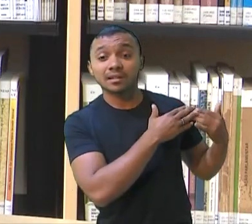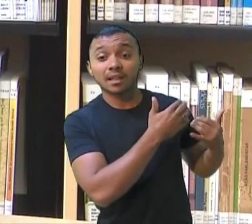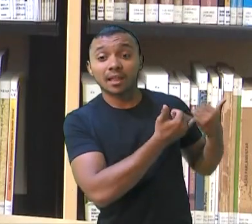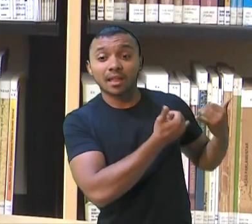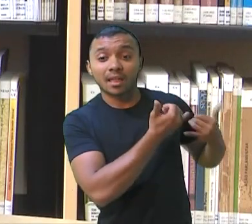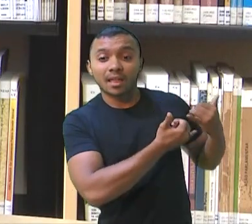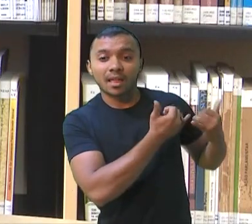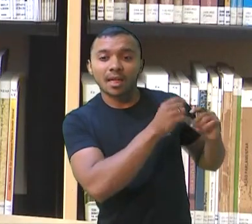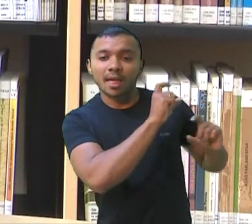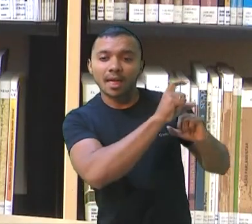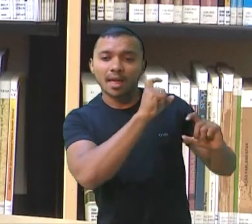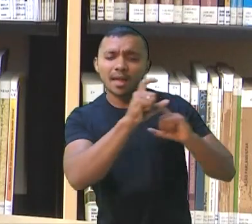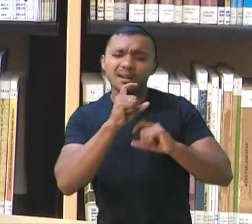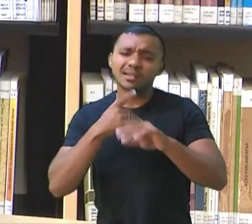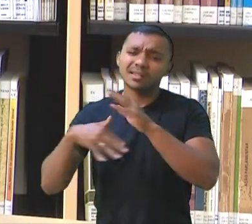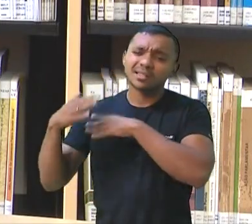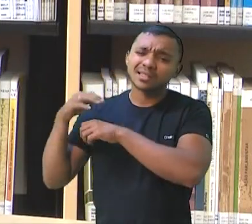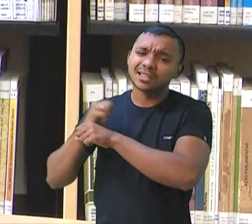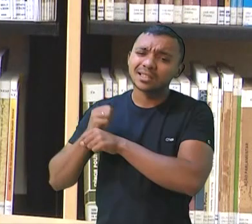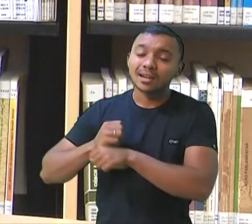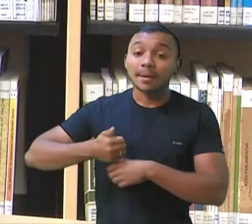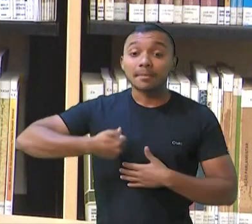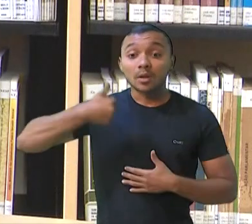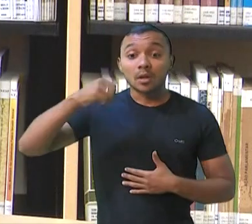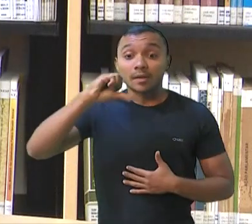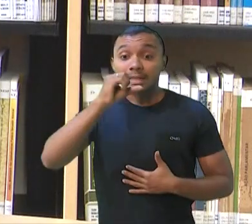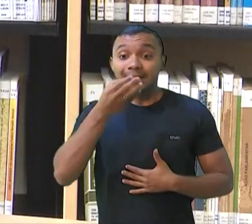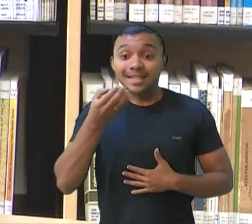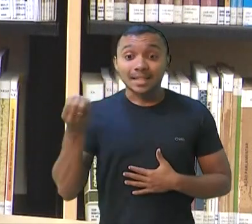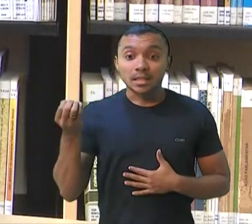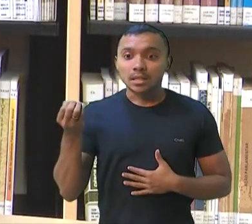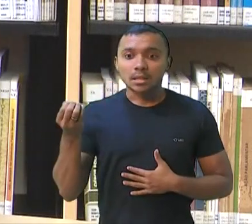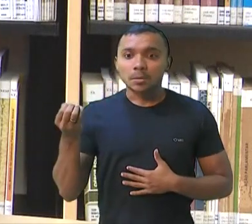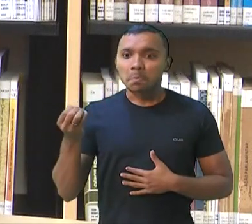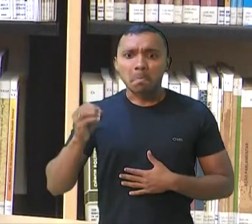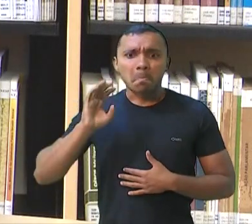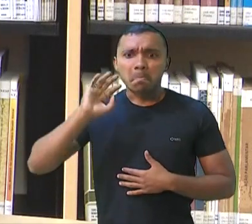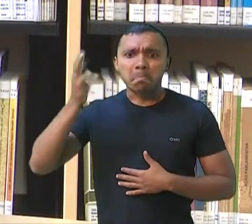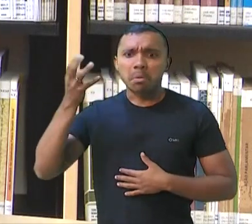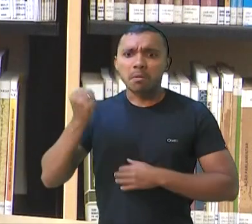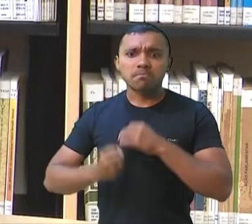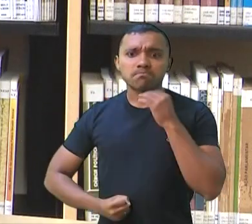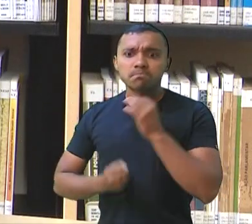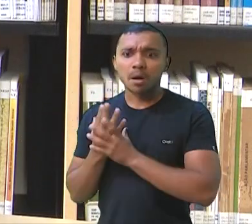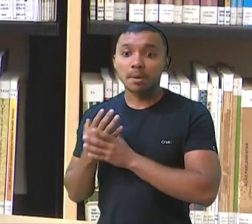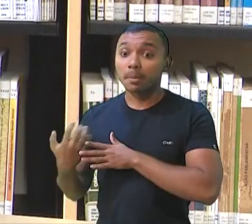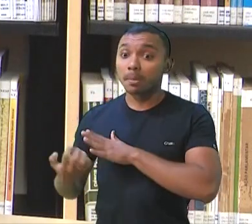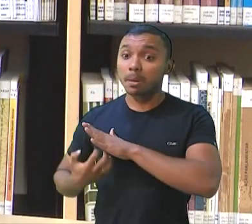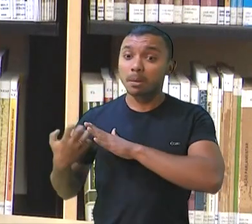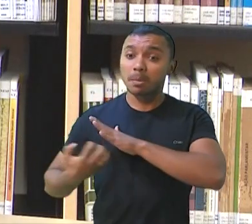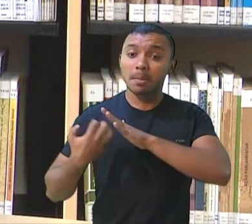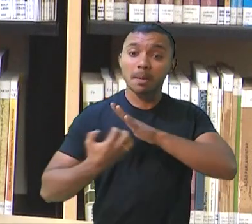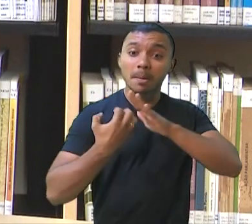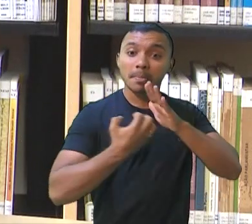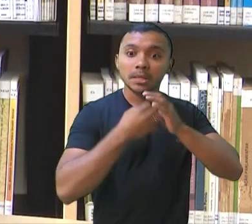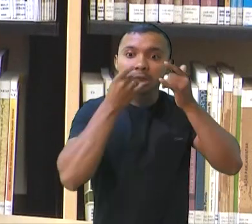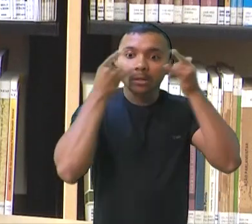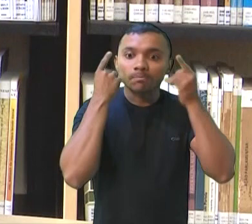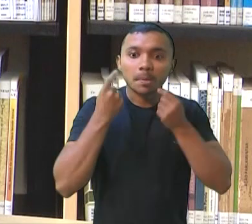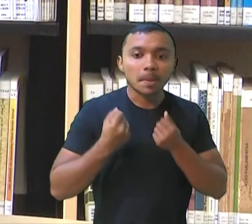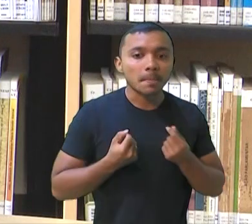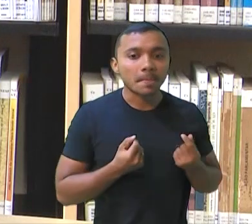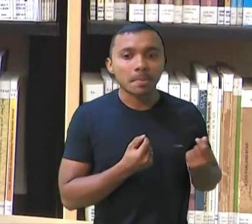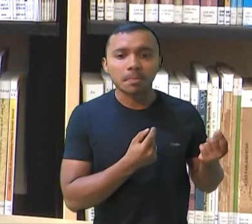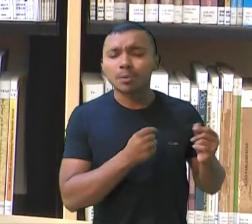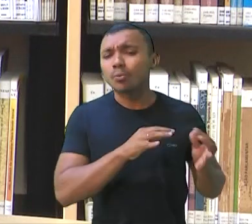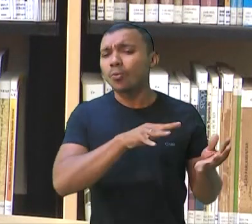os quadrinhos lá nos anos 70 se tornou essa indústria de dinheiro puro que toda